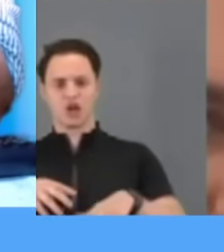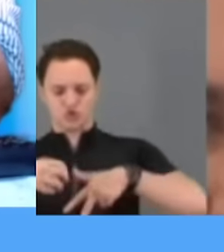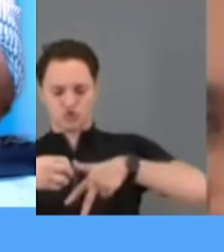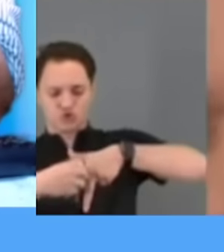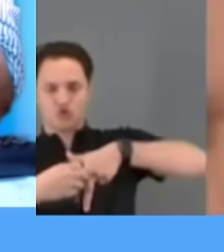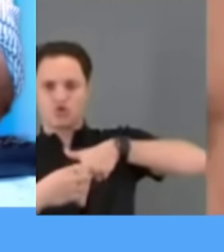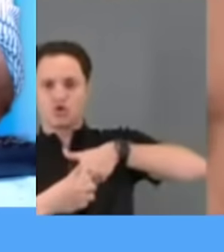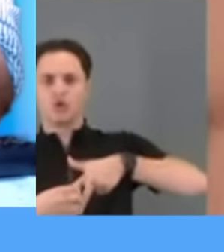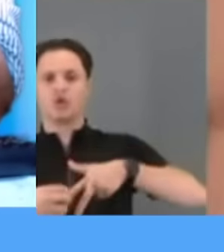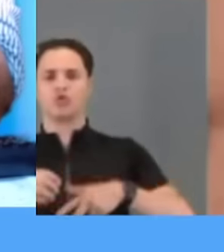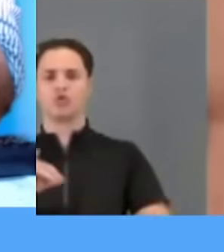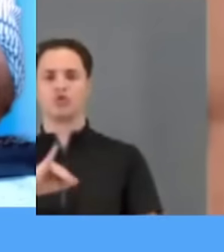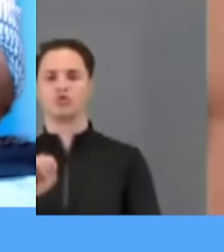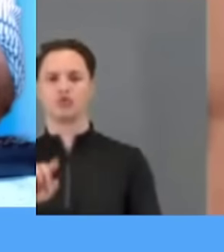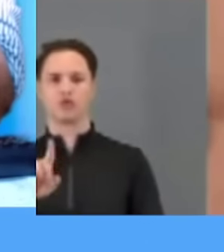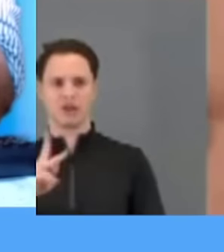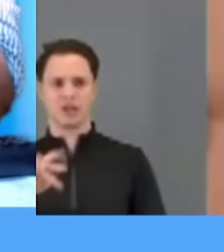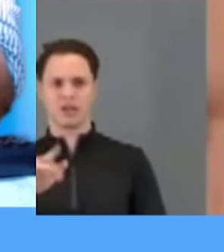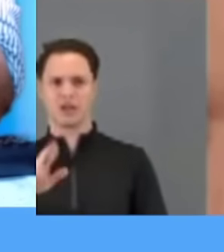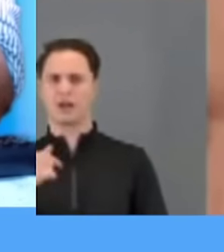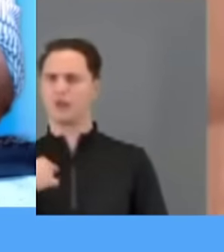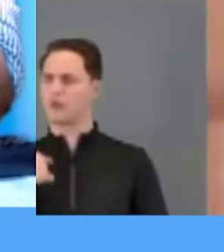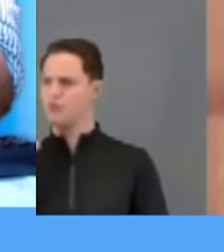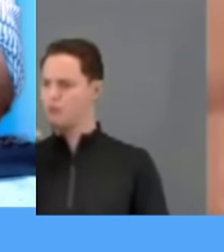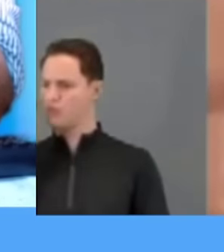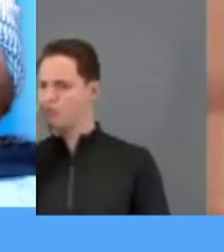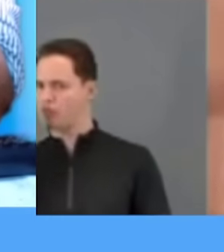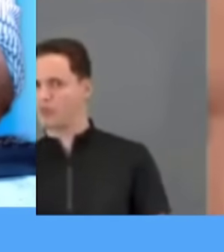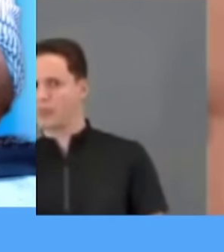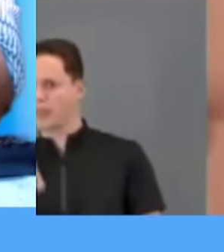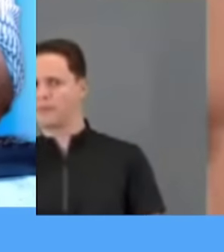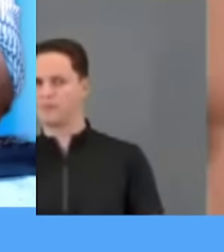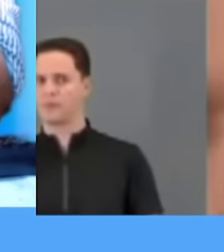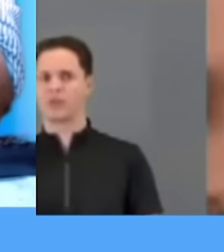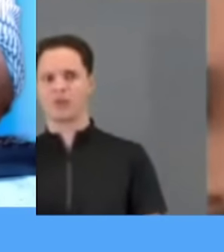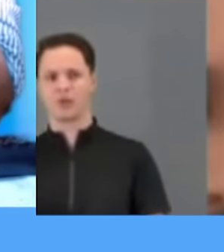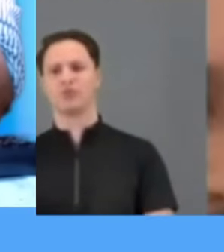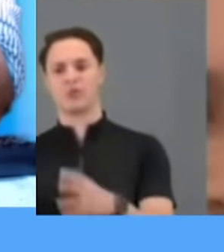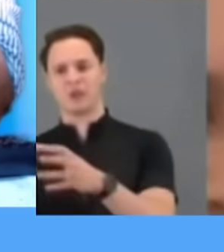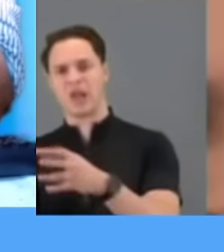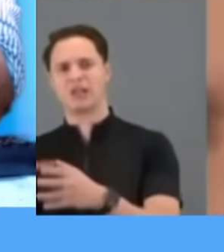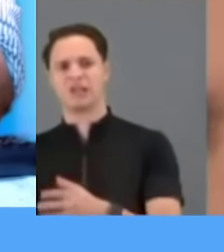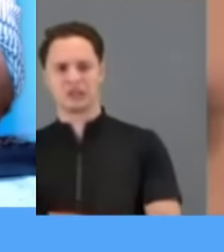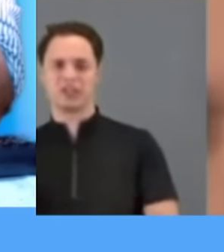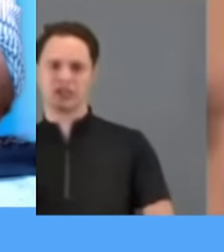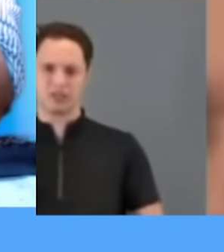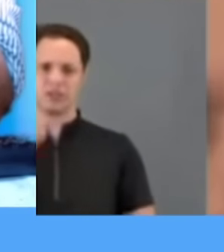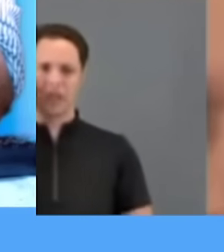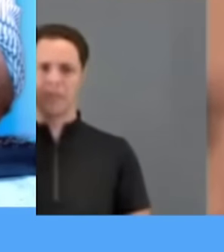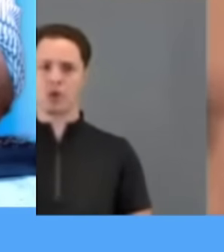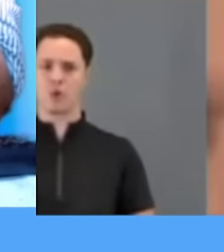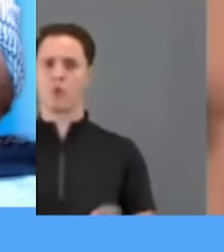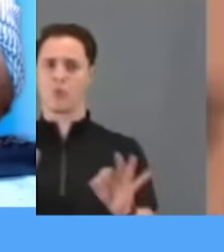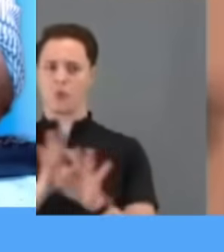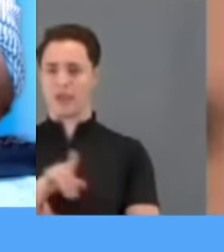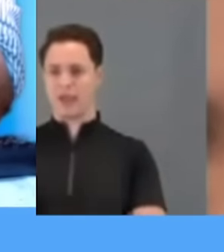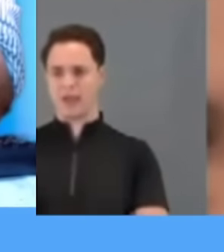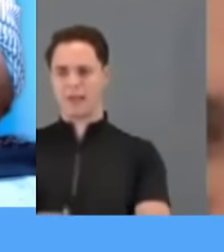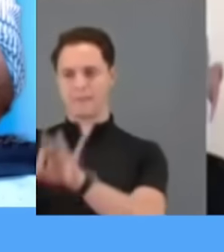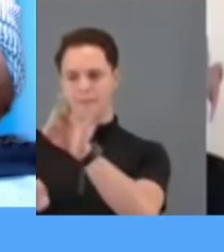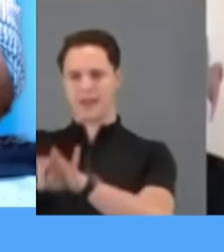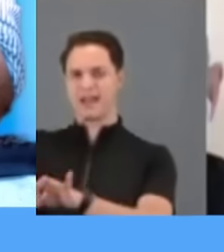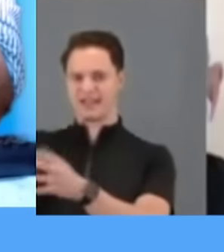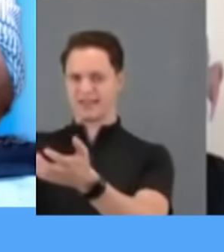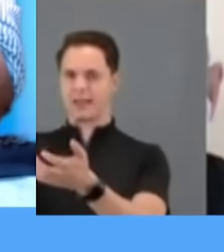de antemão e observando isso, eu determinei que pelotão de Patamo Alfa se equipasse de forma completa e se preparasse para uma eventual